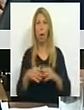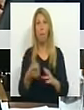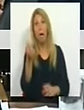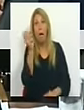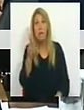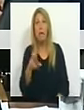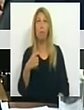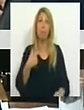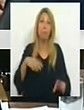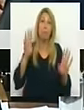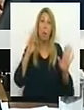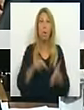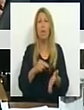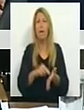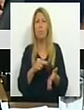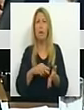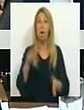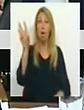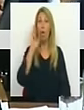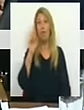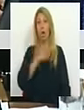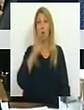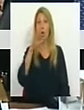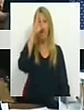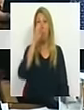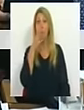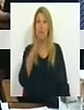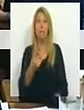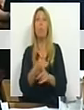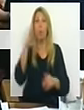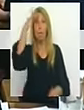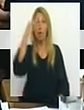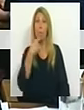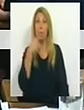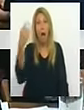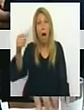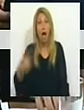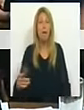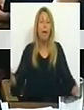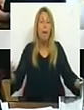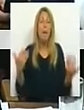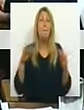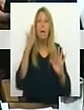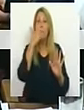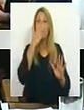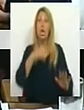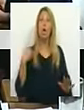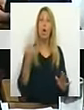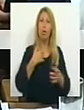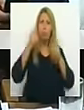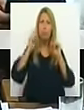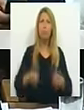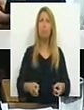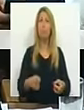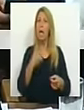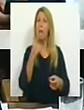à espera de ouvi-la da parte do nosso Primeiro-Ministro, que tem essa imaginação, mas se nós começamos a correr tudo na